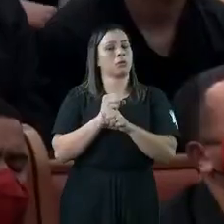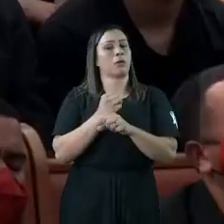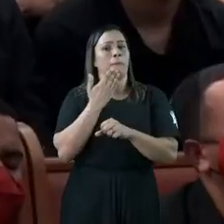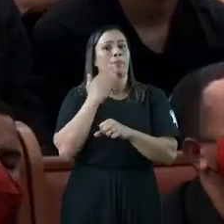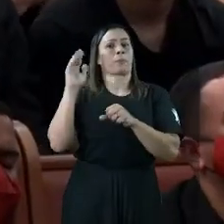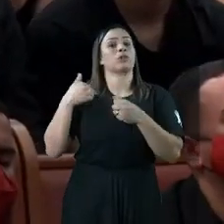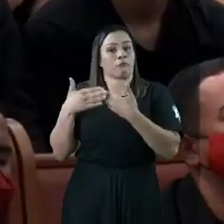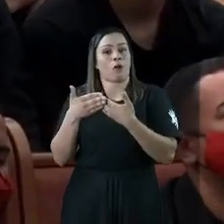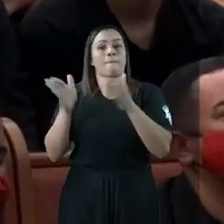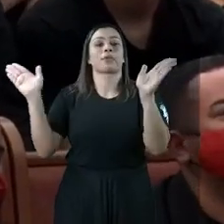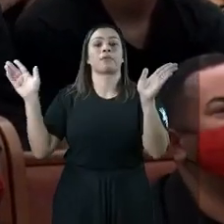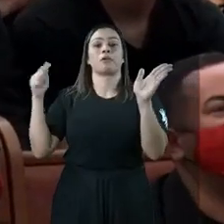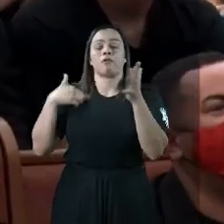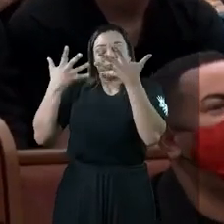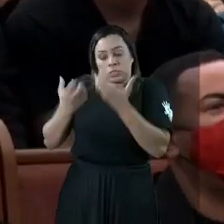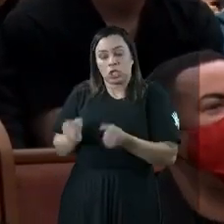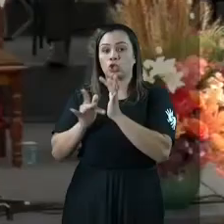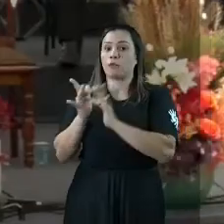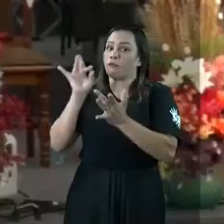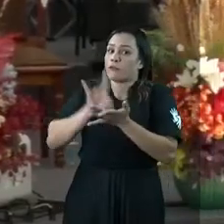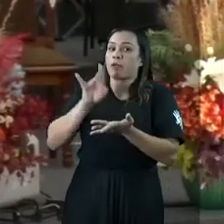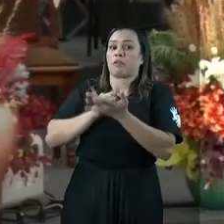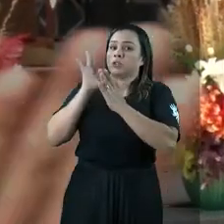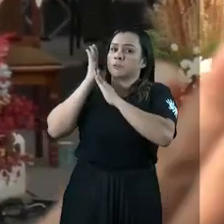ele me converter de ar.